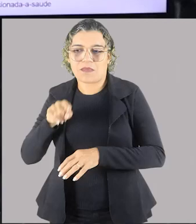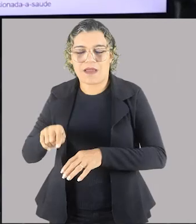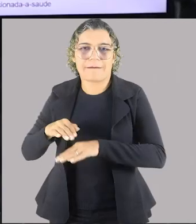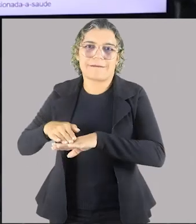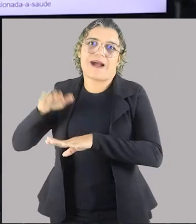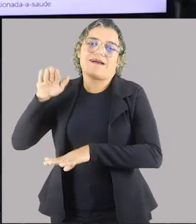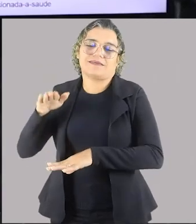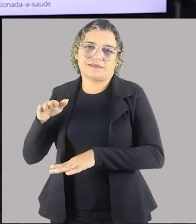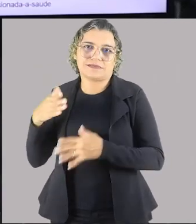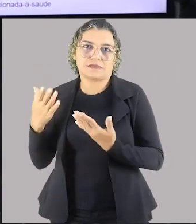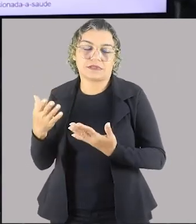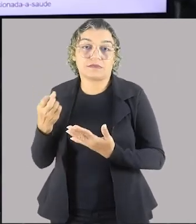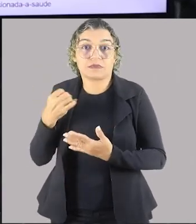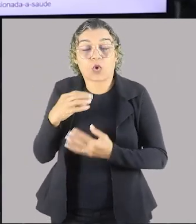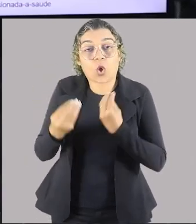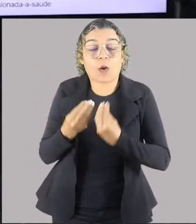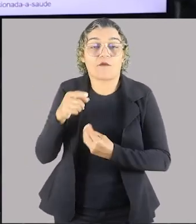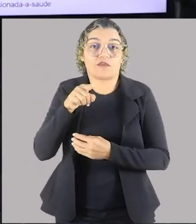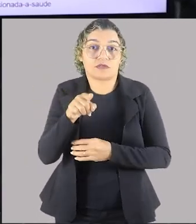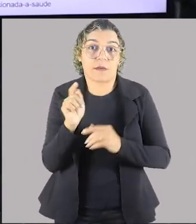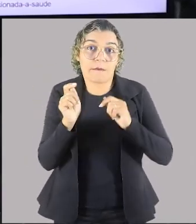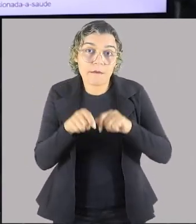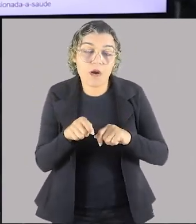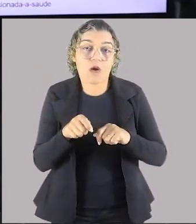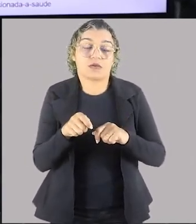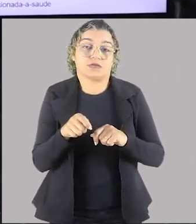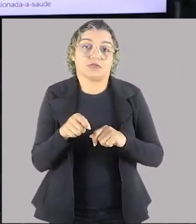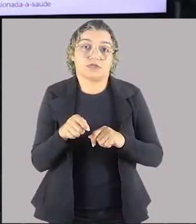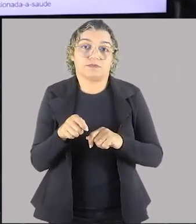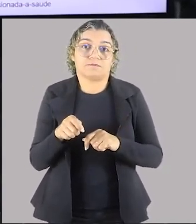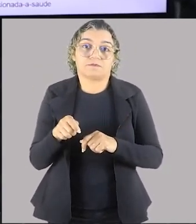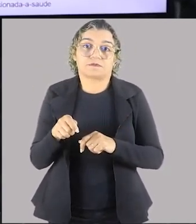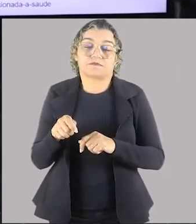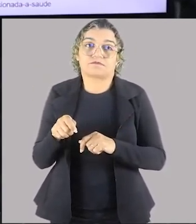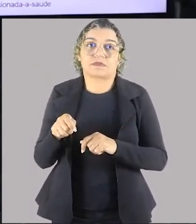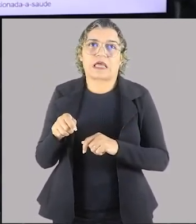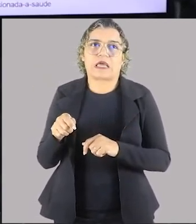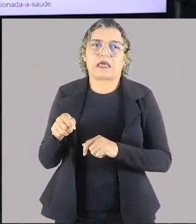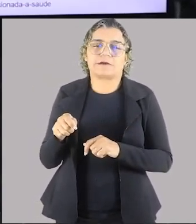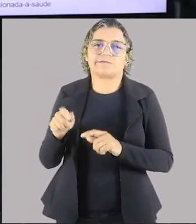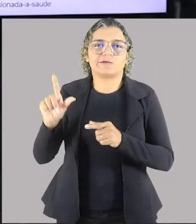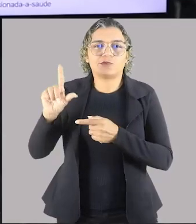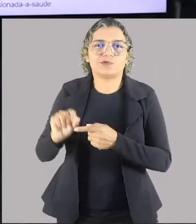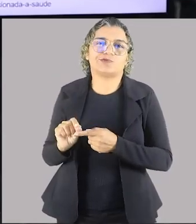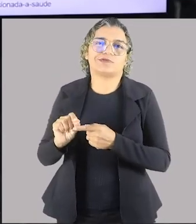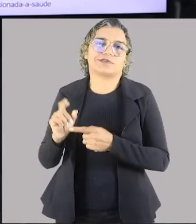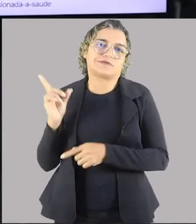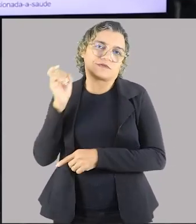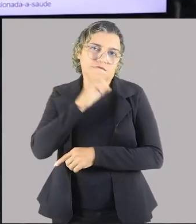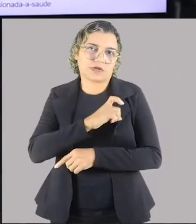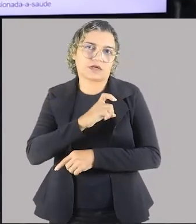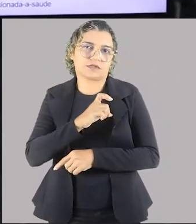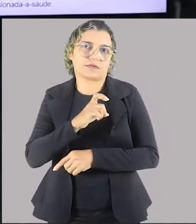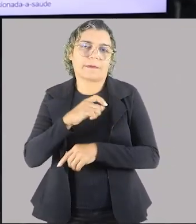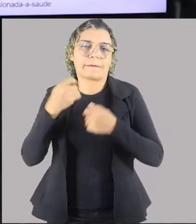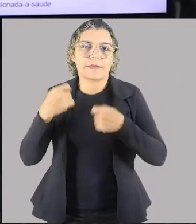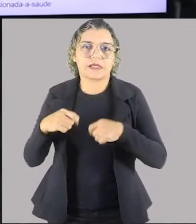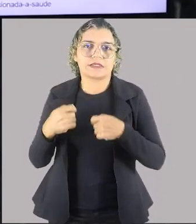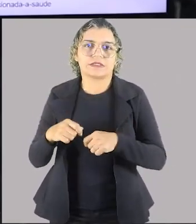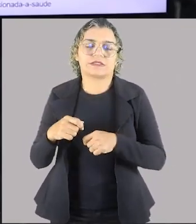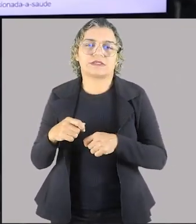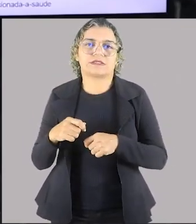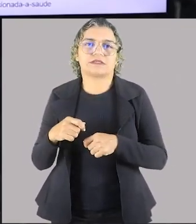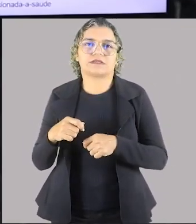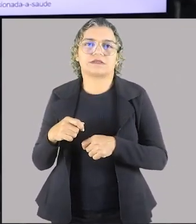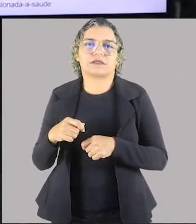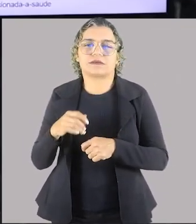exercitando. E como que vocês podem diminuir esse malefício? É só vocês fracionarem o tempo que